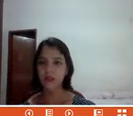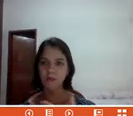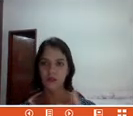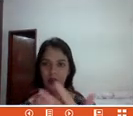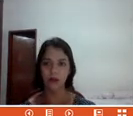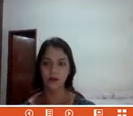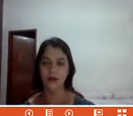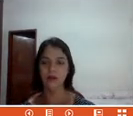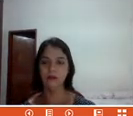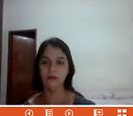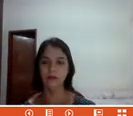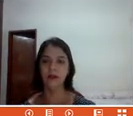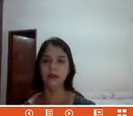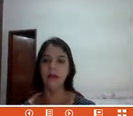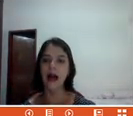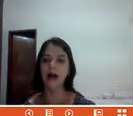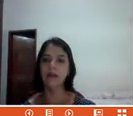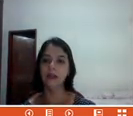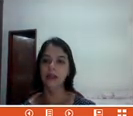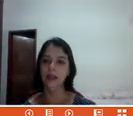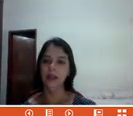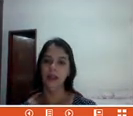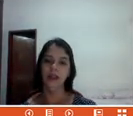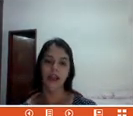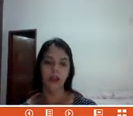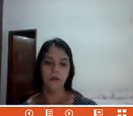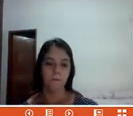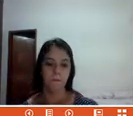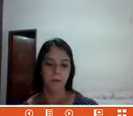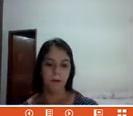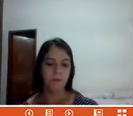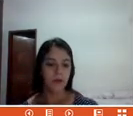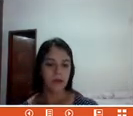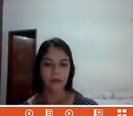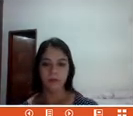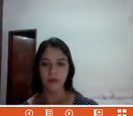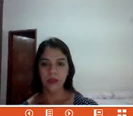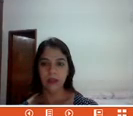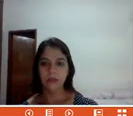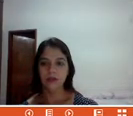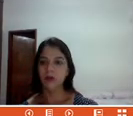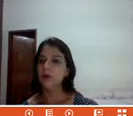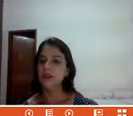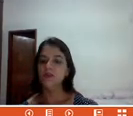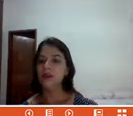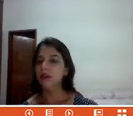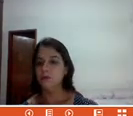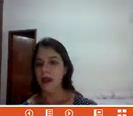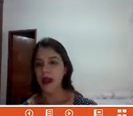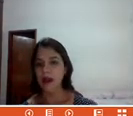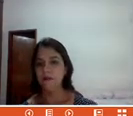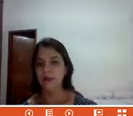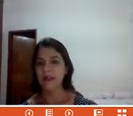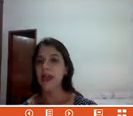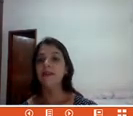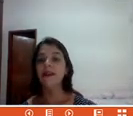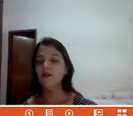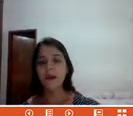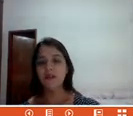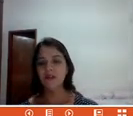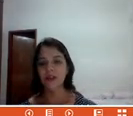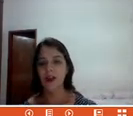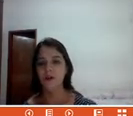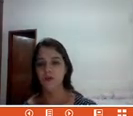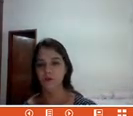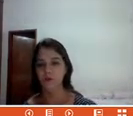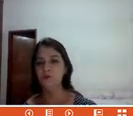Nós iremos ver agora, no decorrer da aula, que muitas coisas, muitas palavras, ela tem o